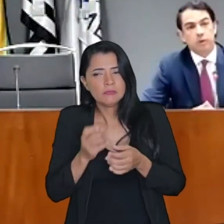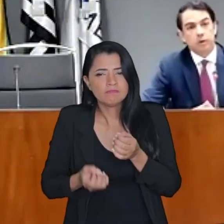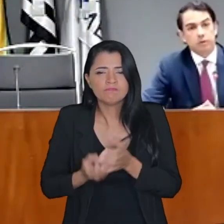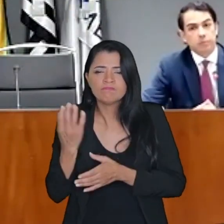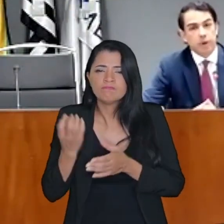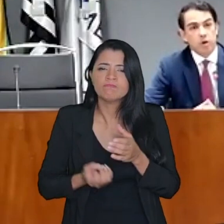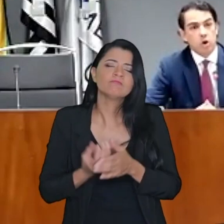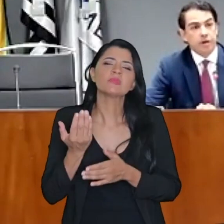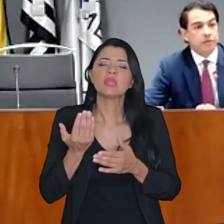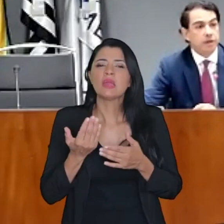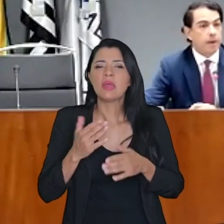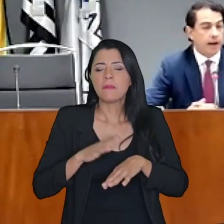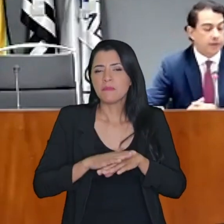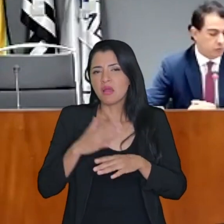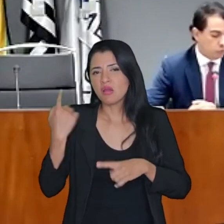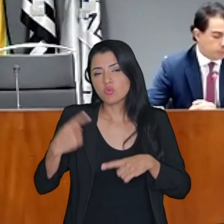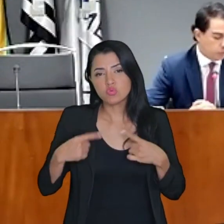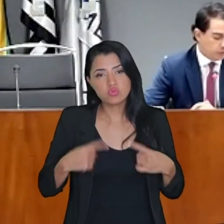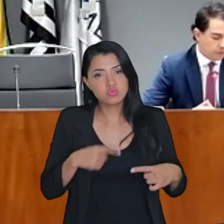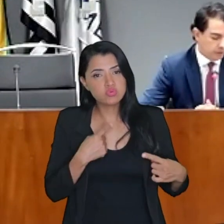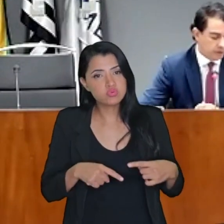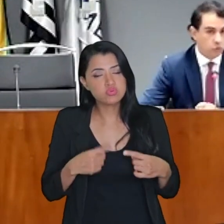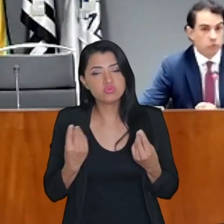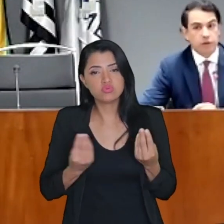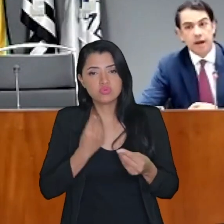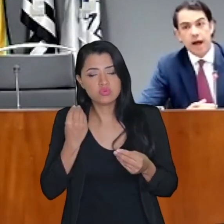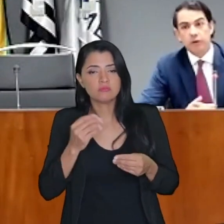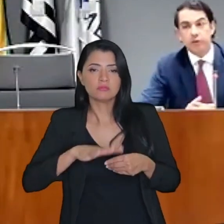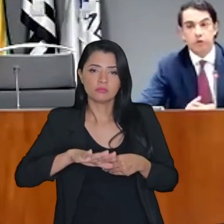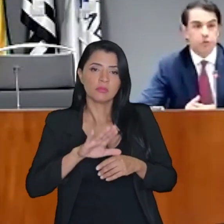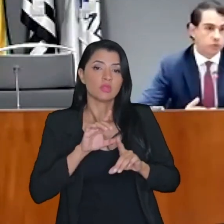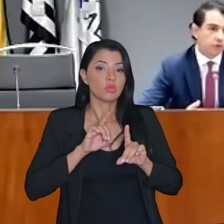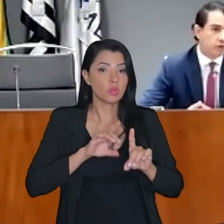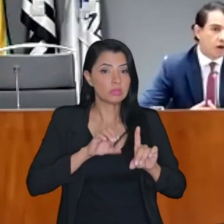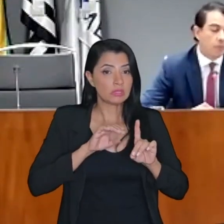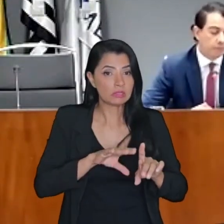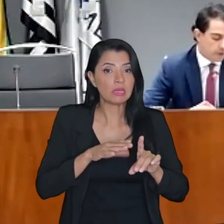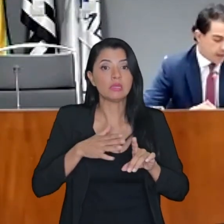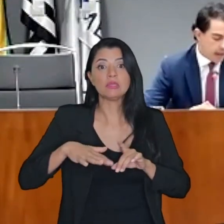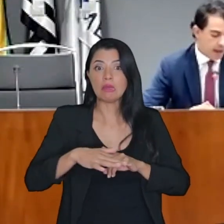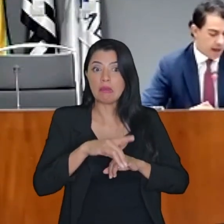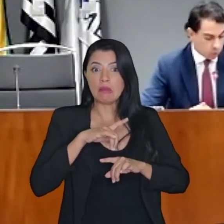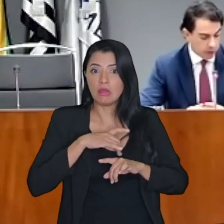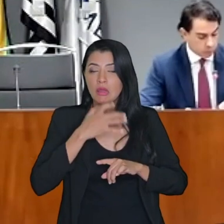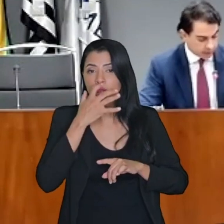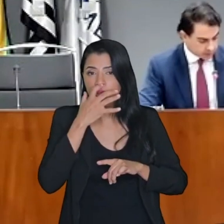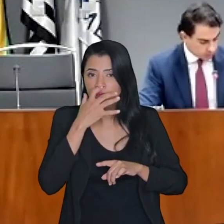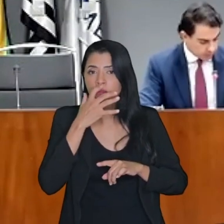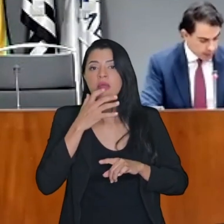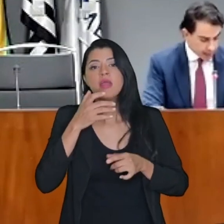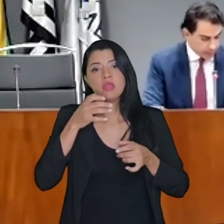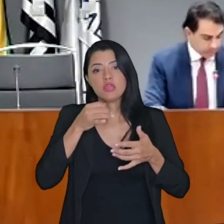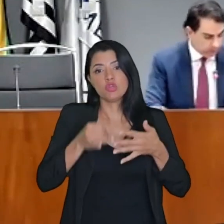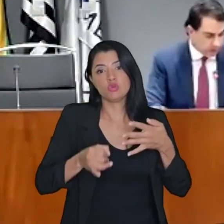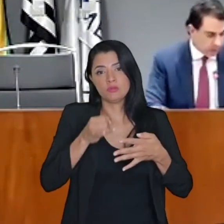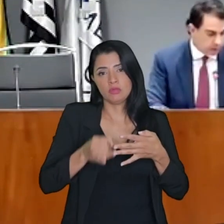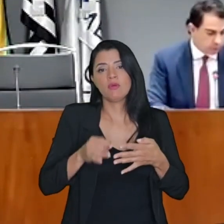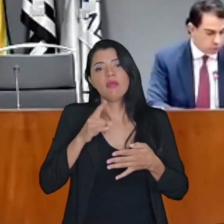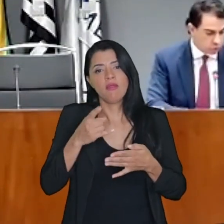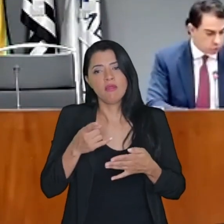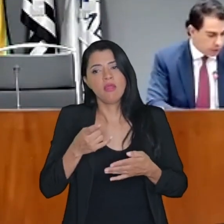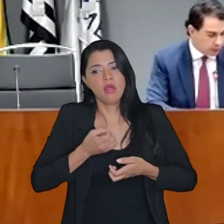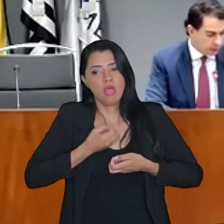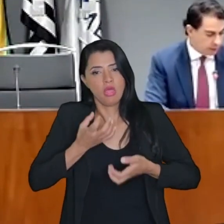suscitado maiores debates do ponto de vista doutrinário e jurisprudencial, é a colaboração premiada,